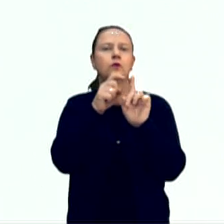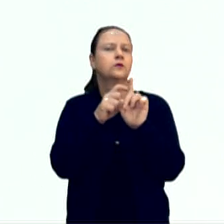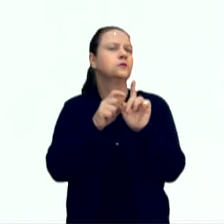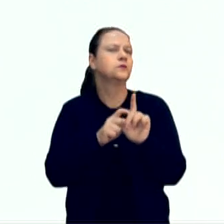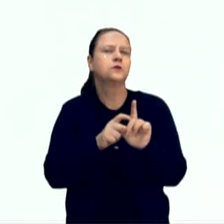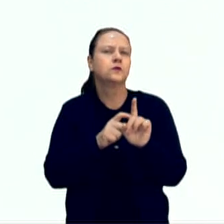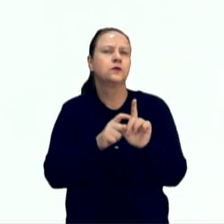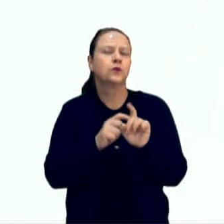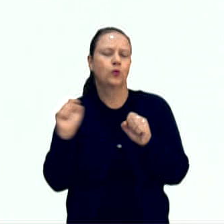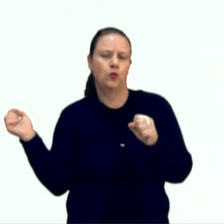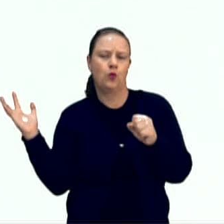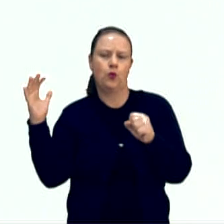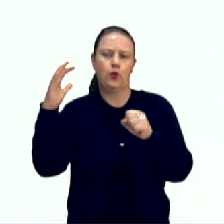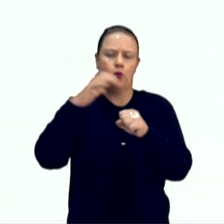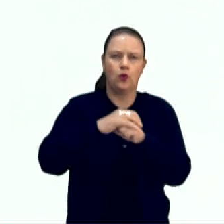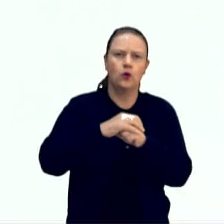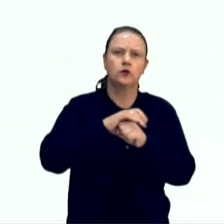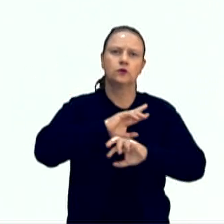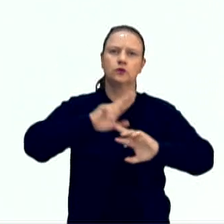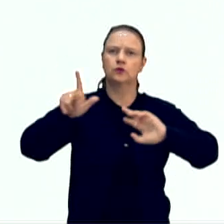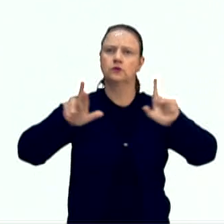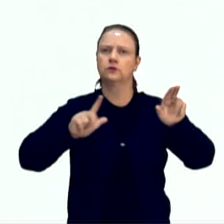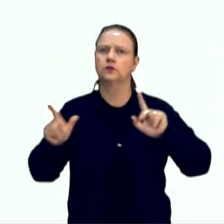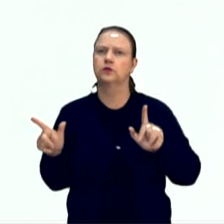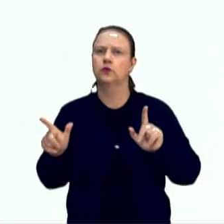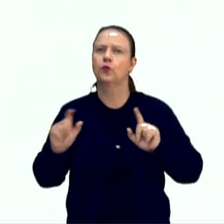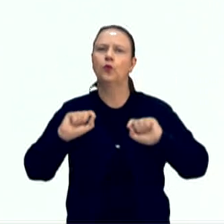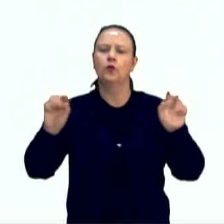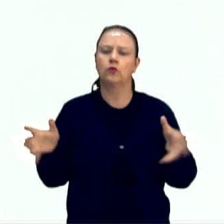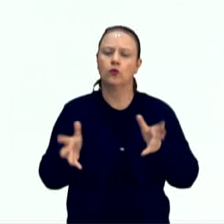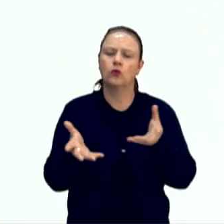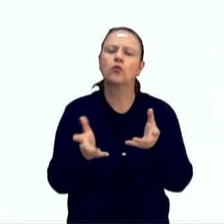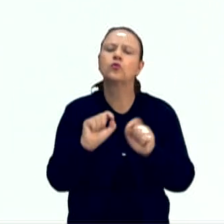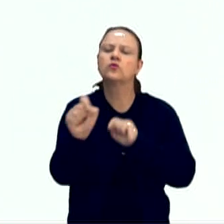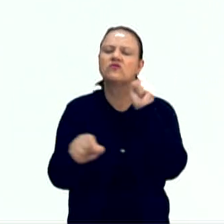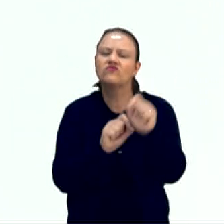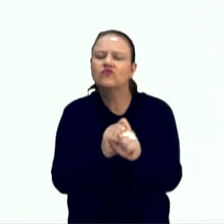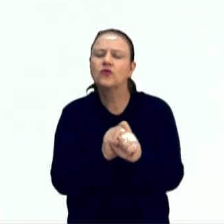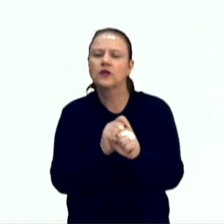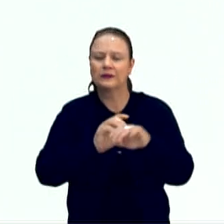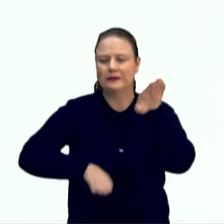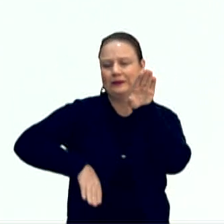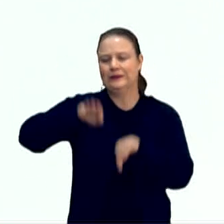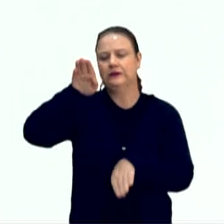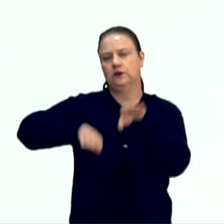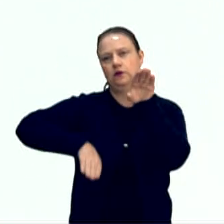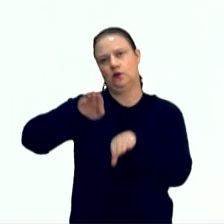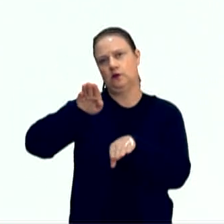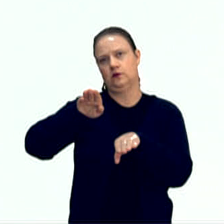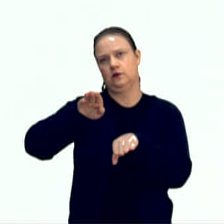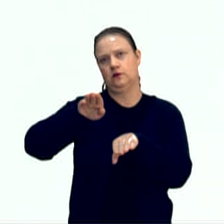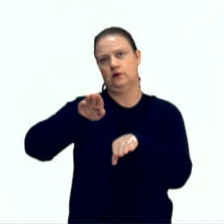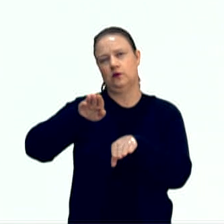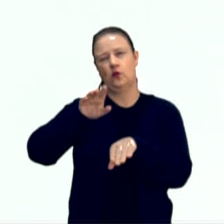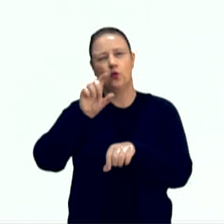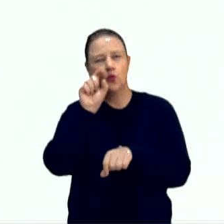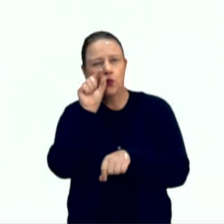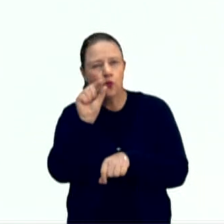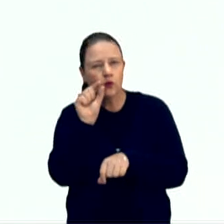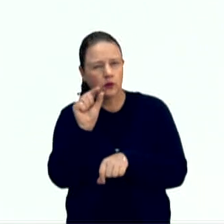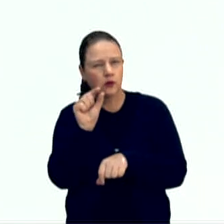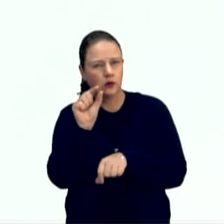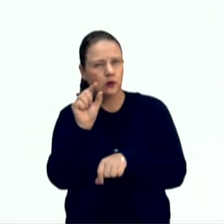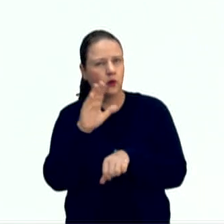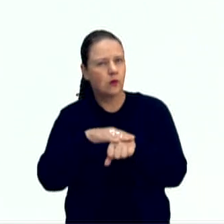os tipos de colonização diferenciados, o que promoveu uma desigualdade no continente. Essa é uma questão um pouquinho mais bem